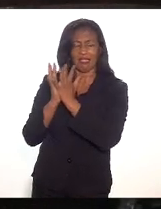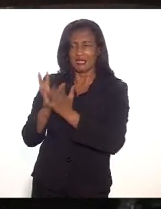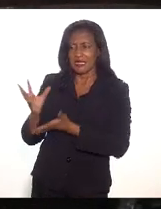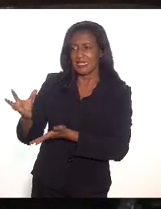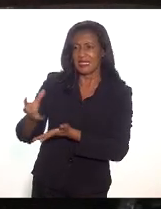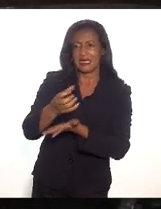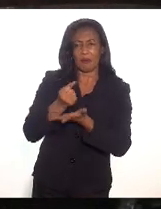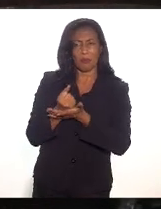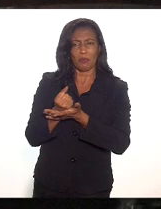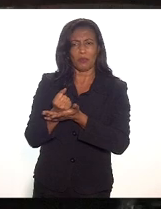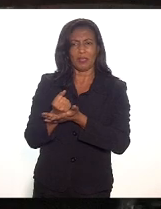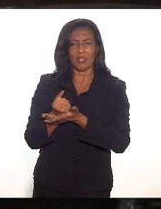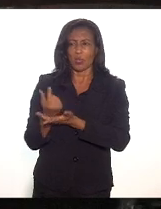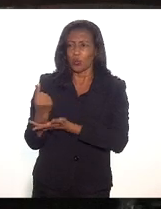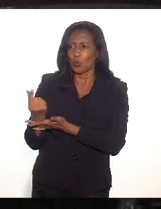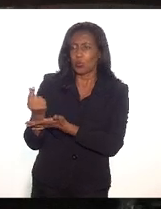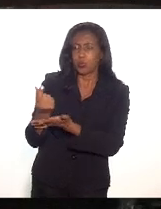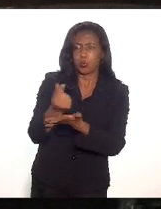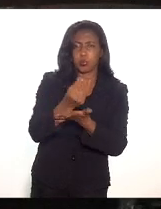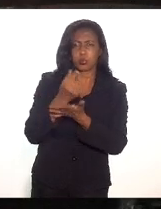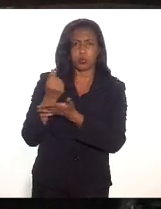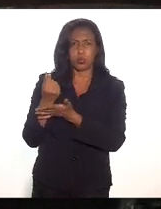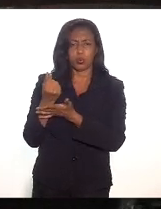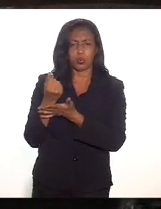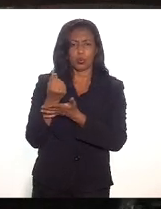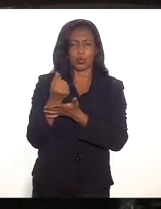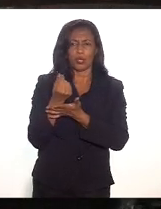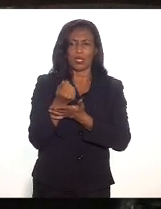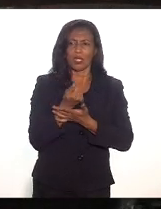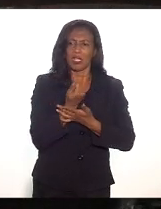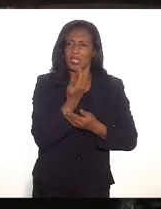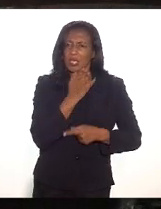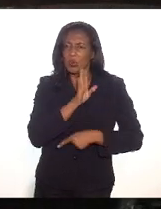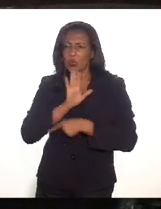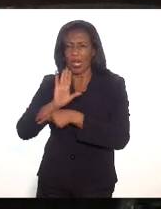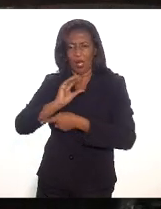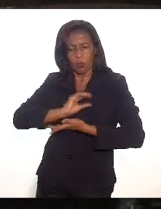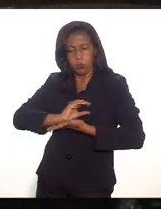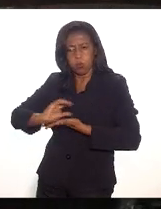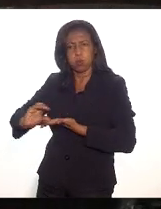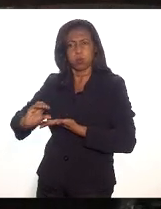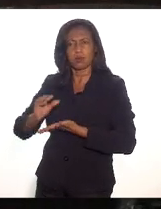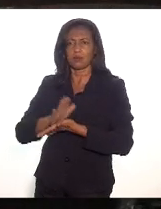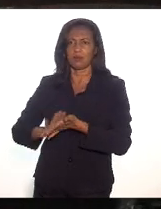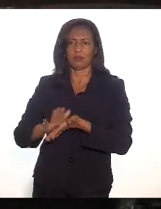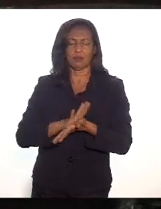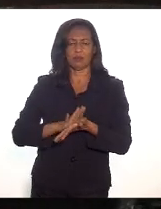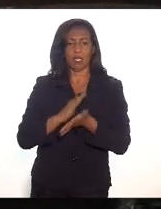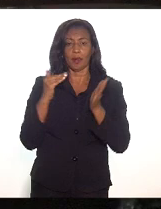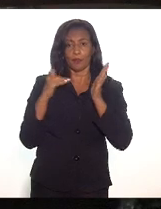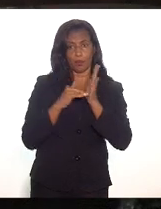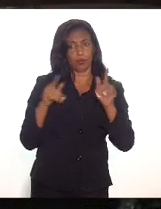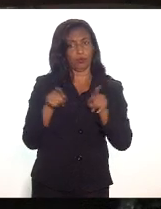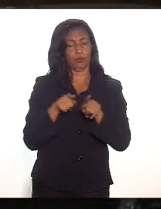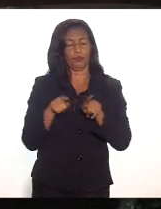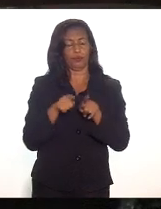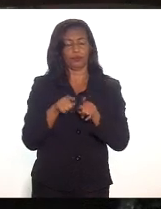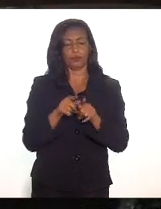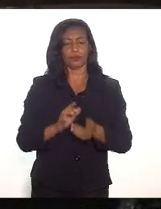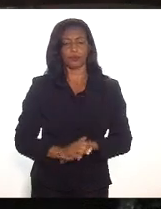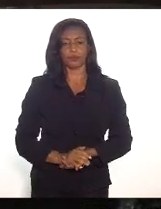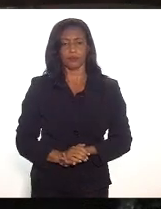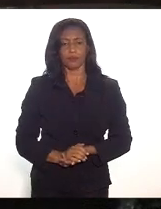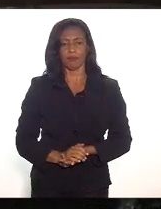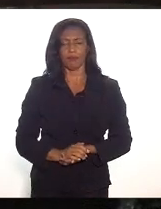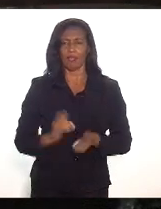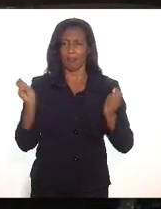do lucro líquido e não deixa ter o investimento. E, por último, senhor presidente, para